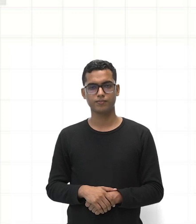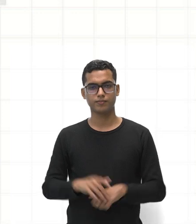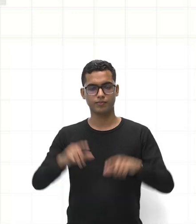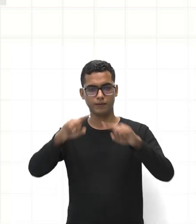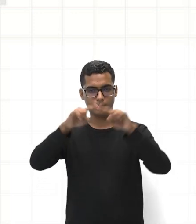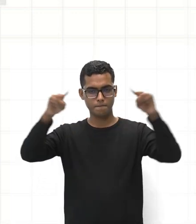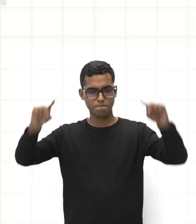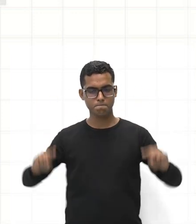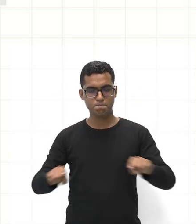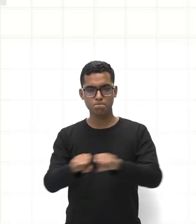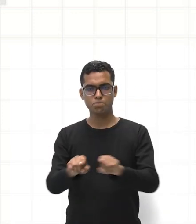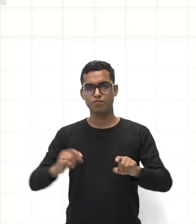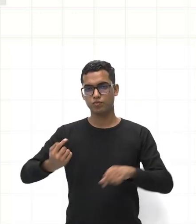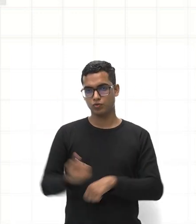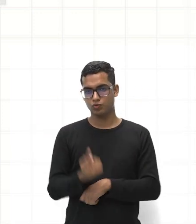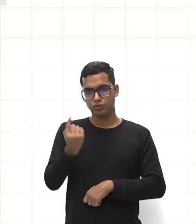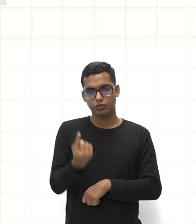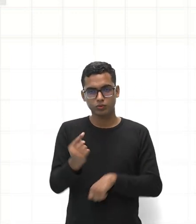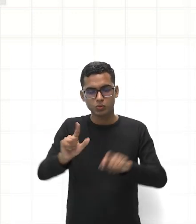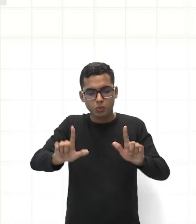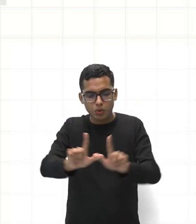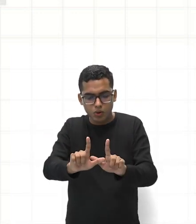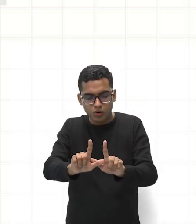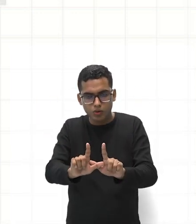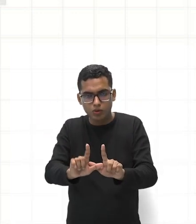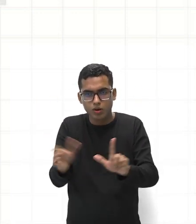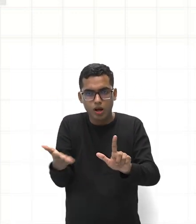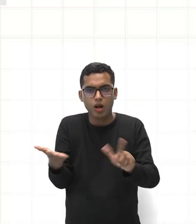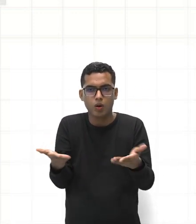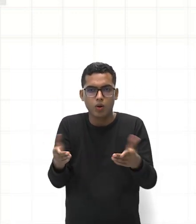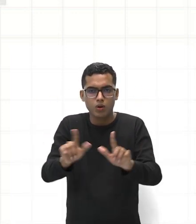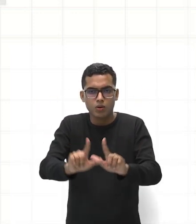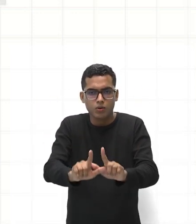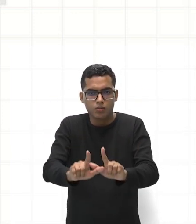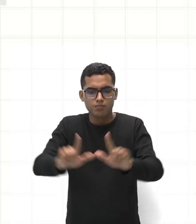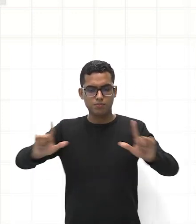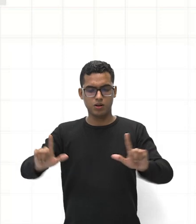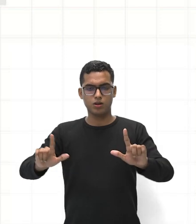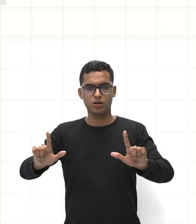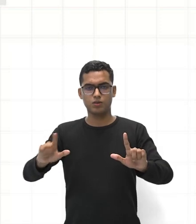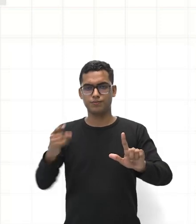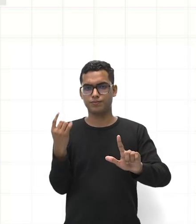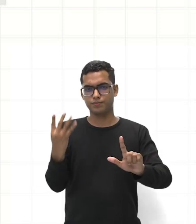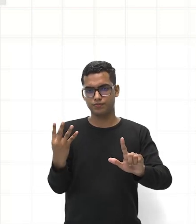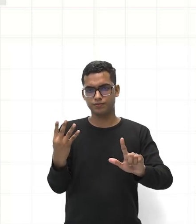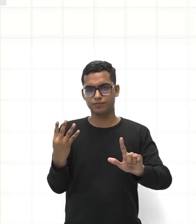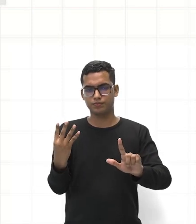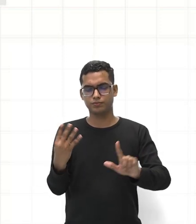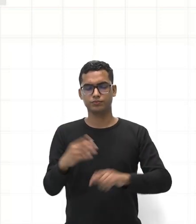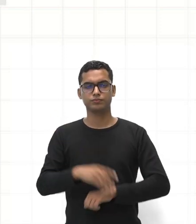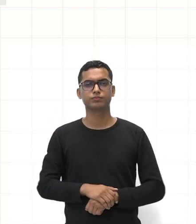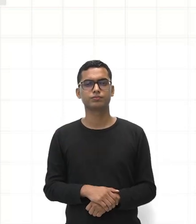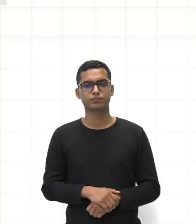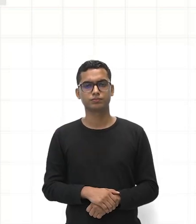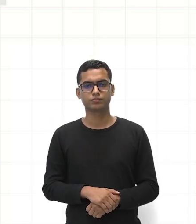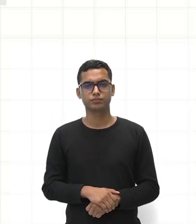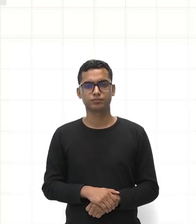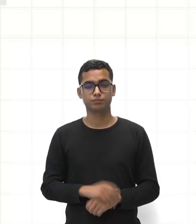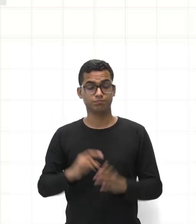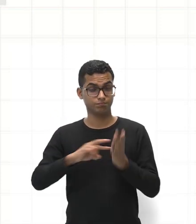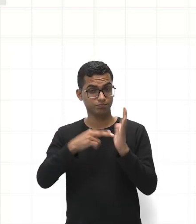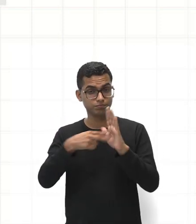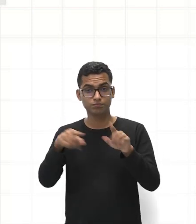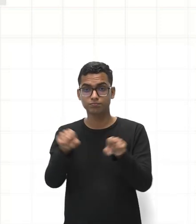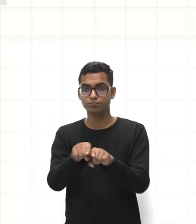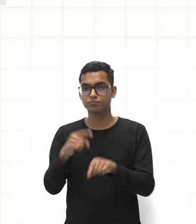aconteceu. A área era 1 e agora é 4. Quer dizer que a área agora é 4 vezes maior do que a